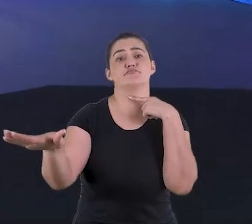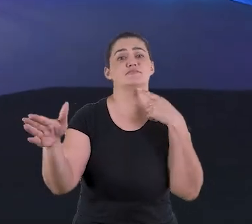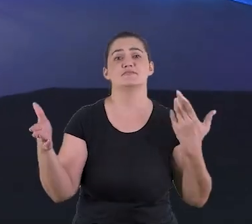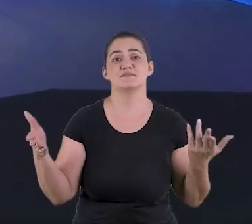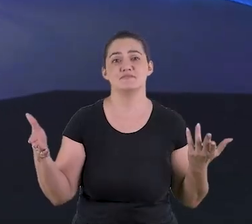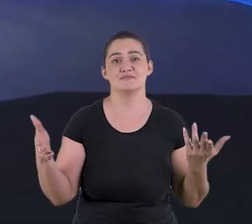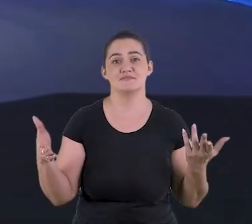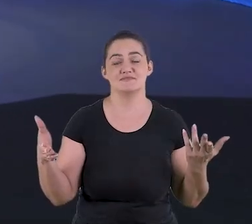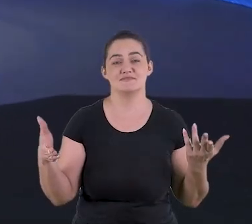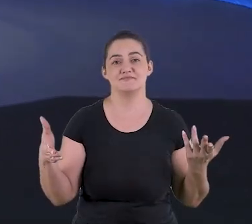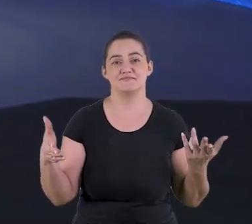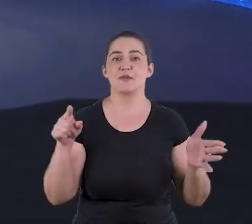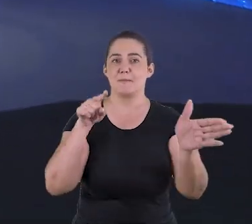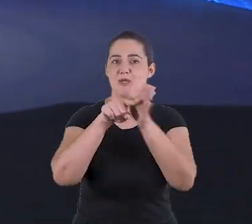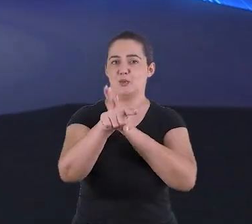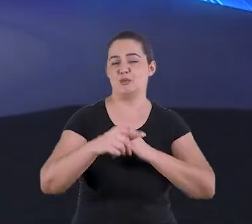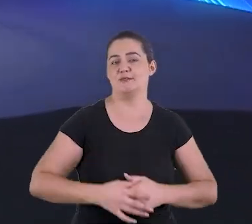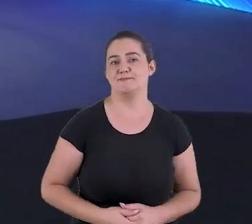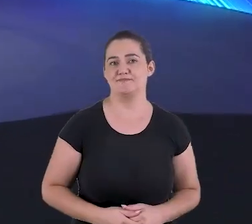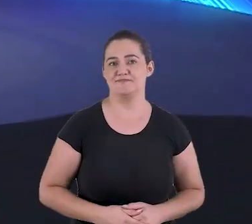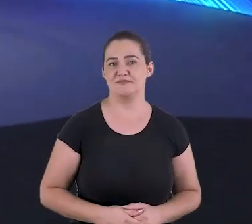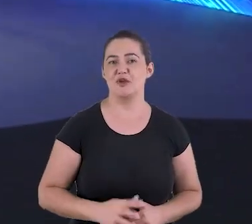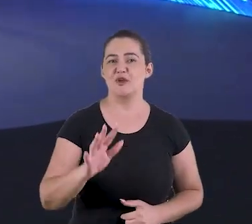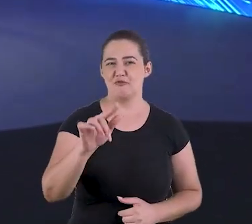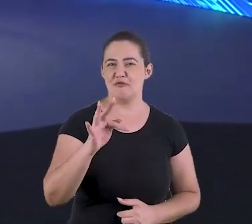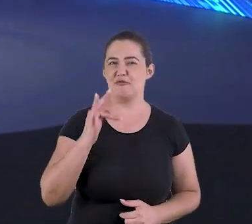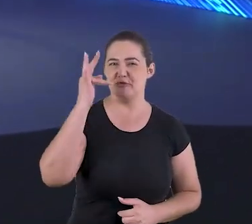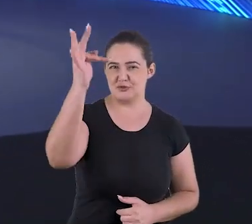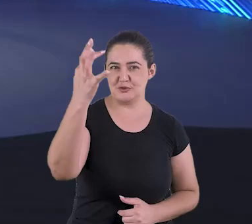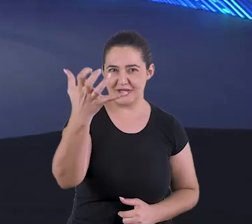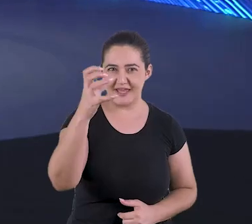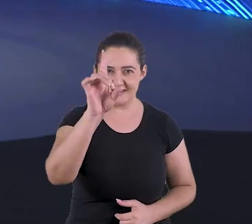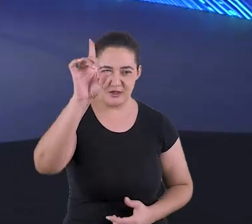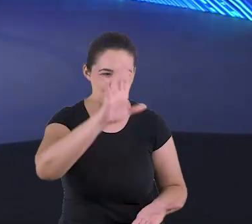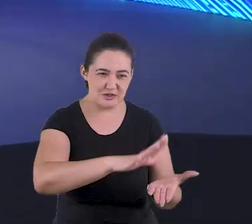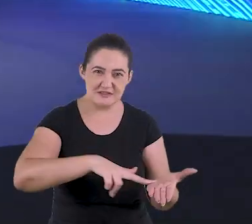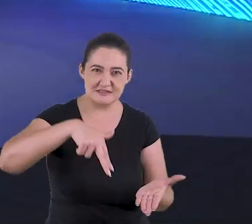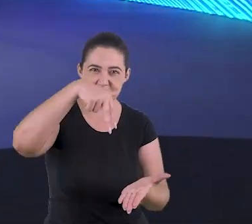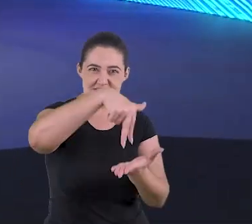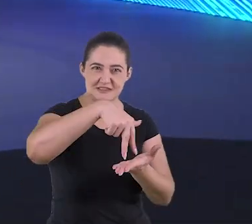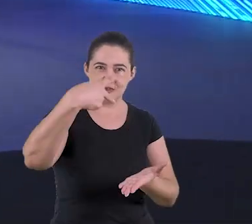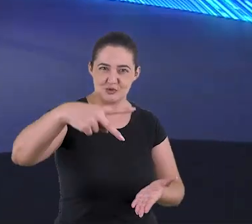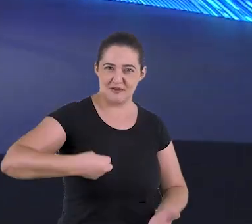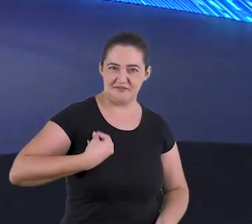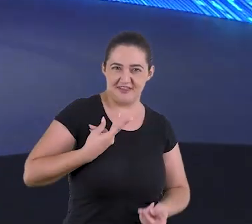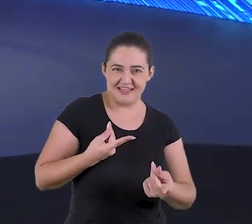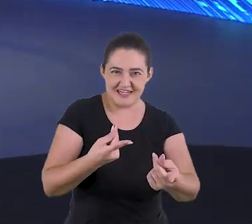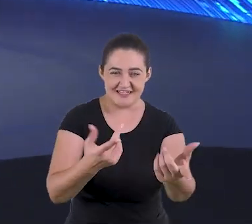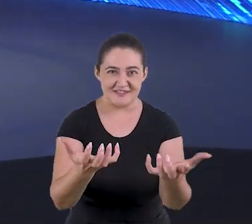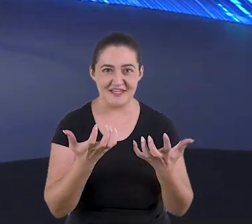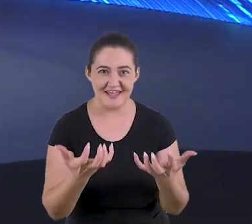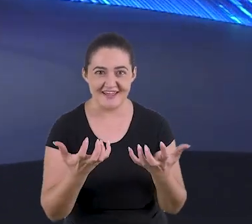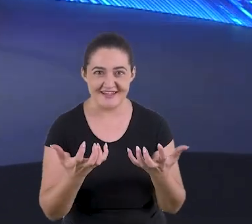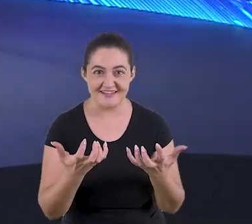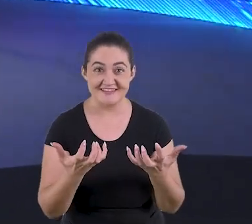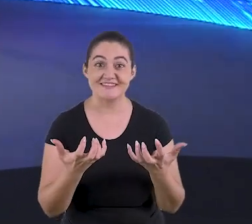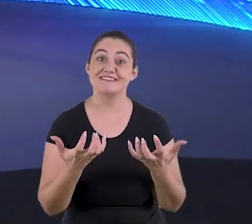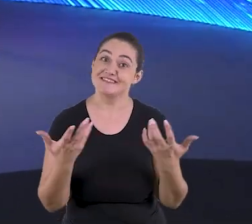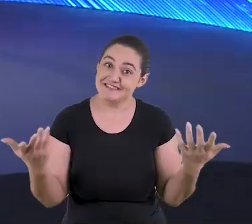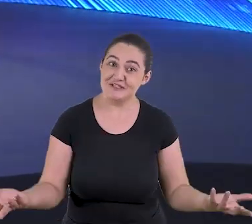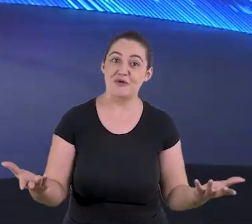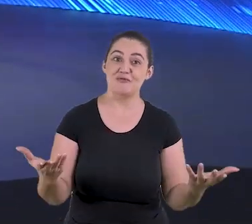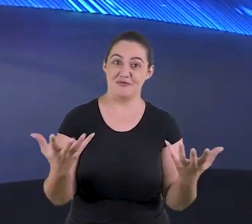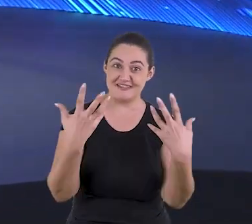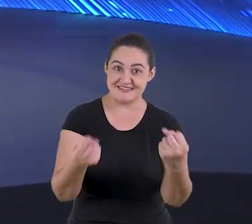quer despertar da morte, você precisa colocar a sua vida nas mãos daquele que não falha. Vamos